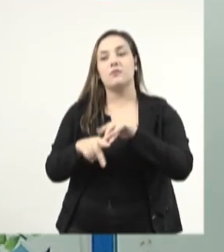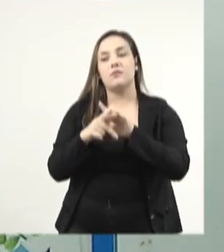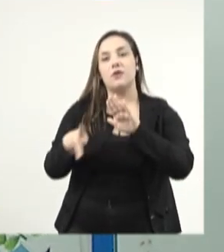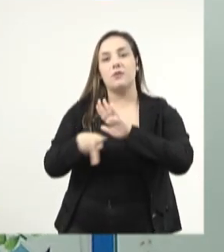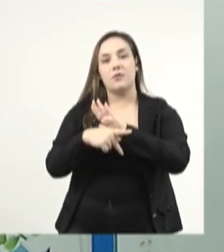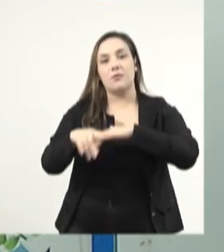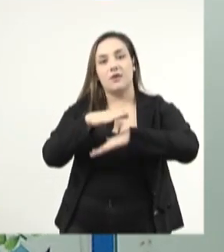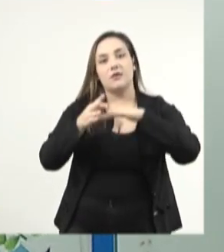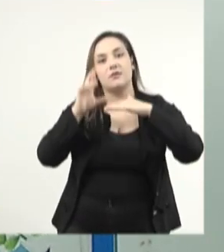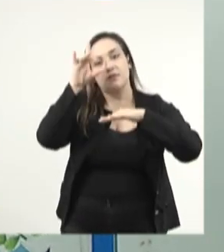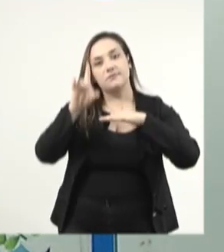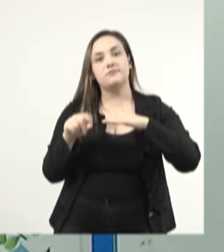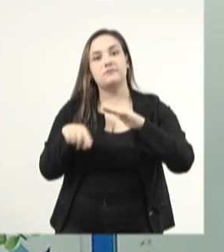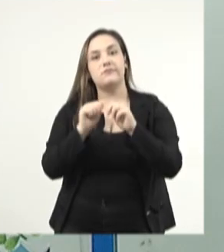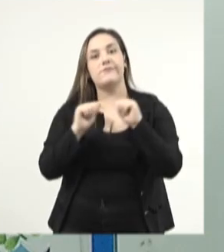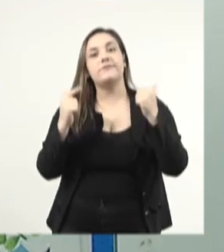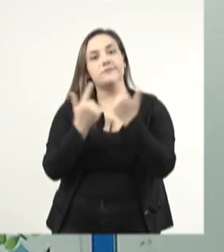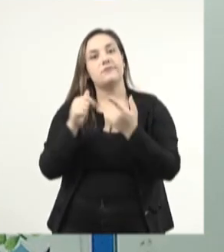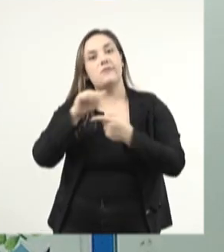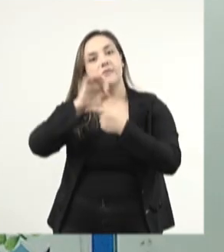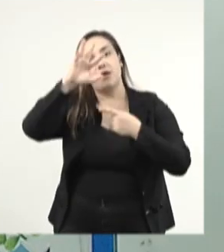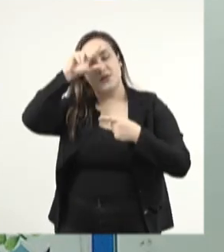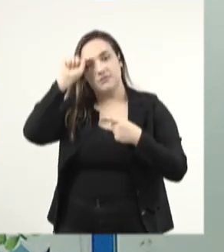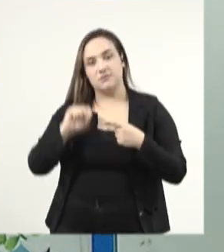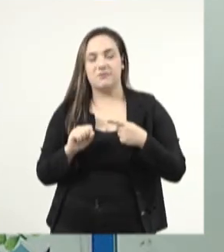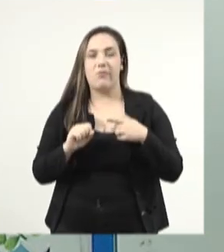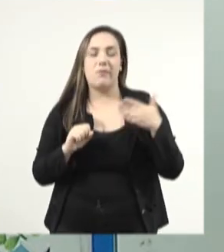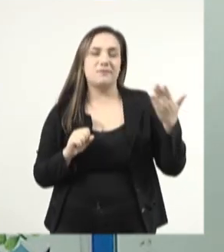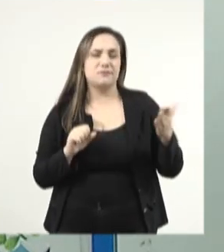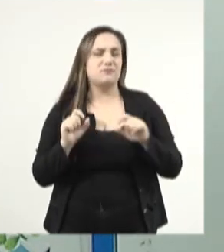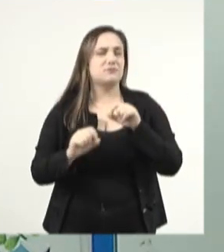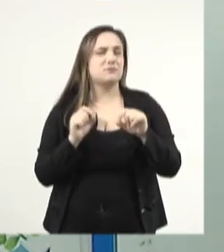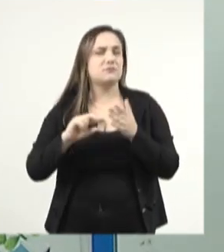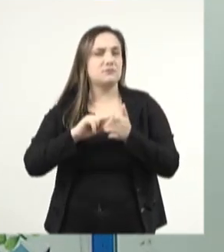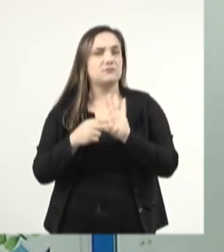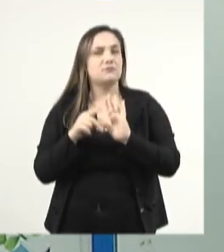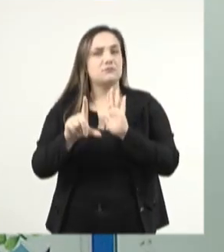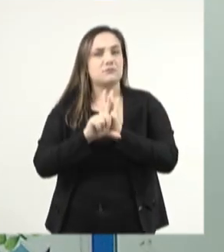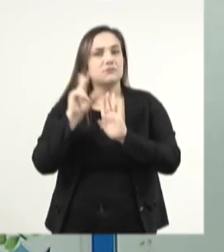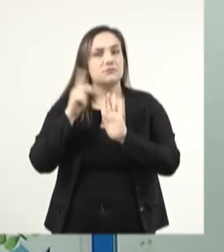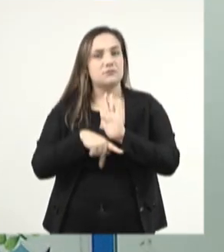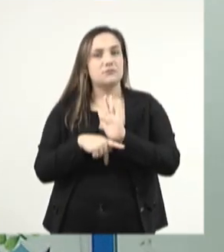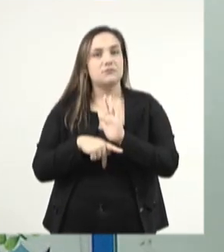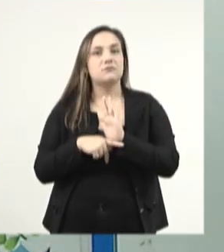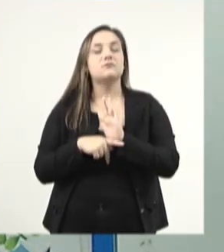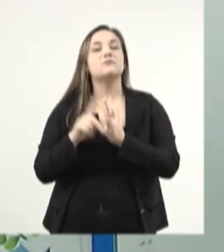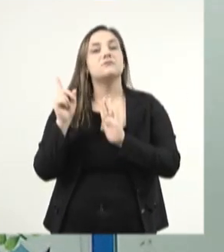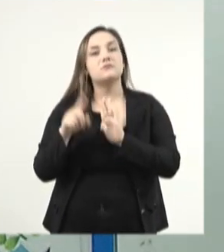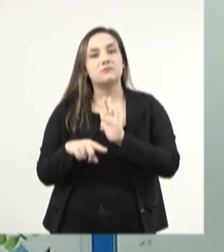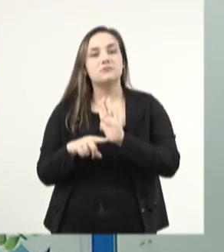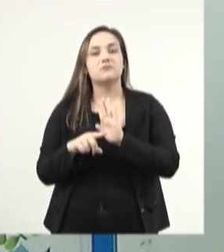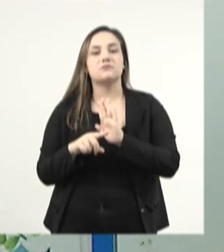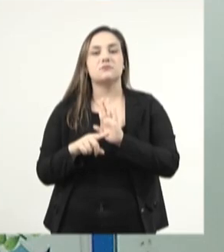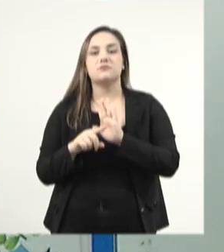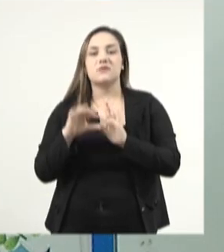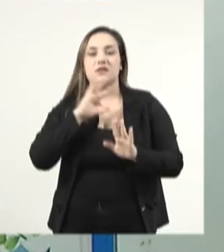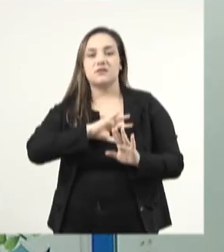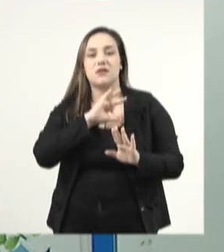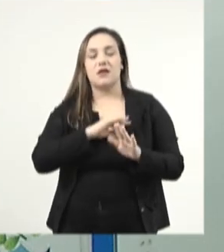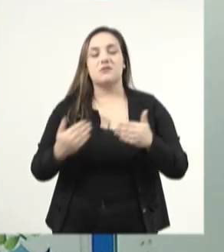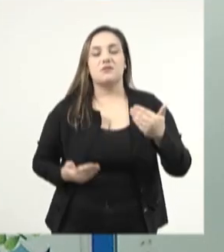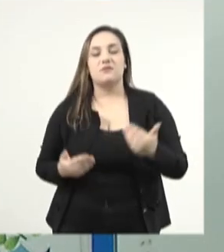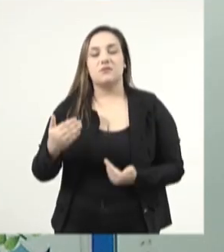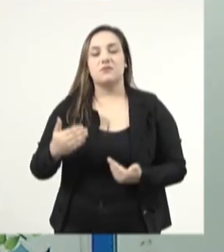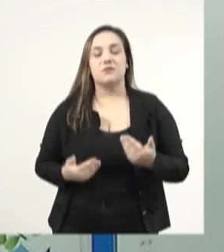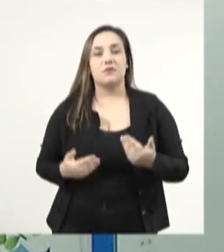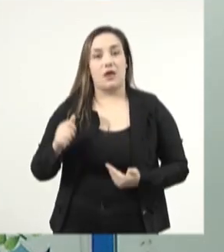a mesa diretora aqui da Assembleia Legislativa de Mato Grosso do Sul. O que é o projeto de lei de número 84? Traz a recomposição da remuneração dos